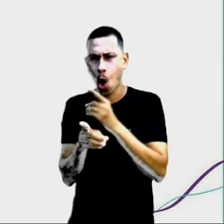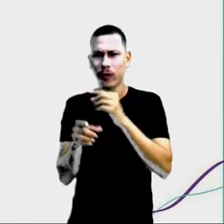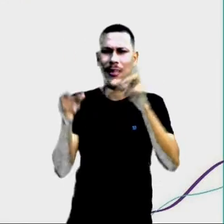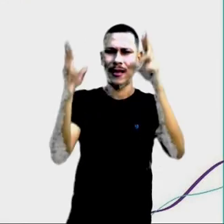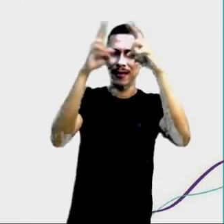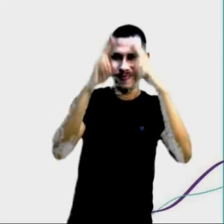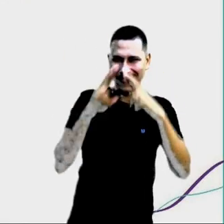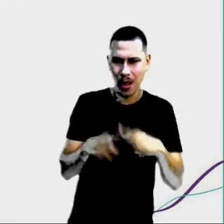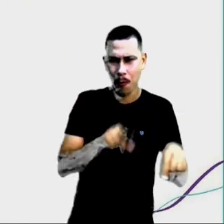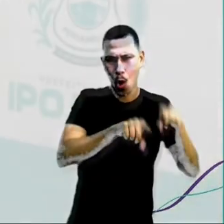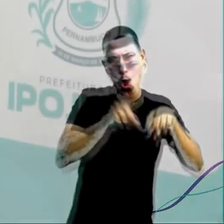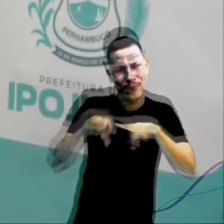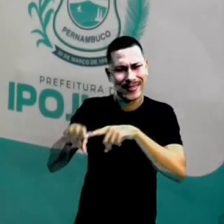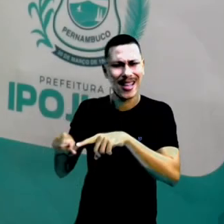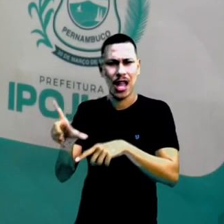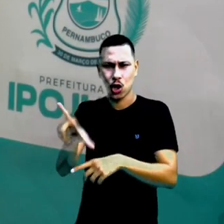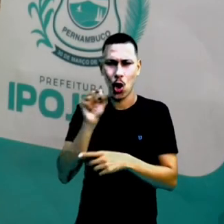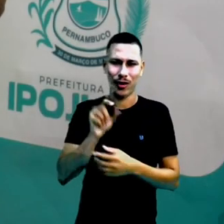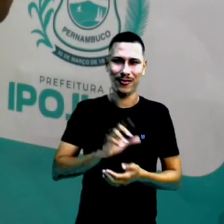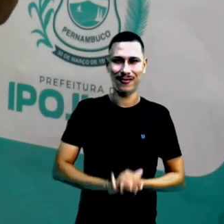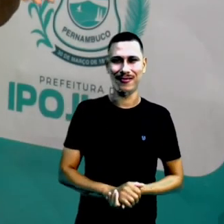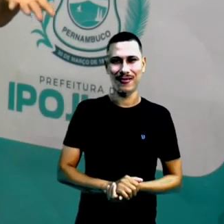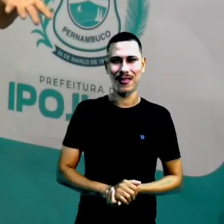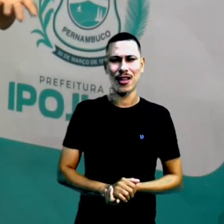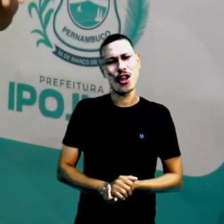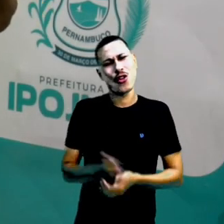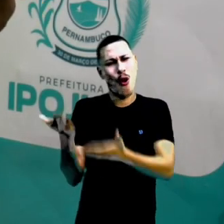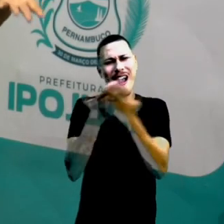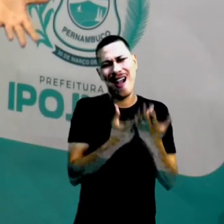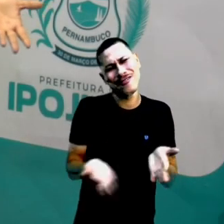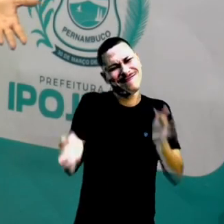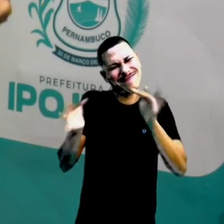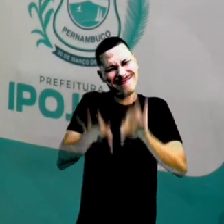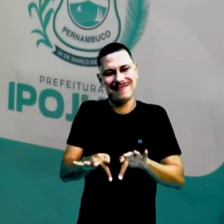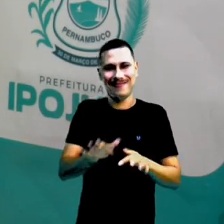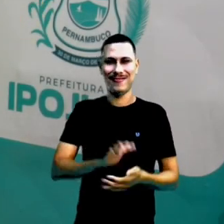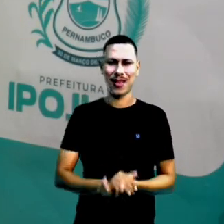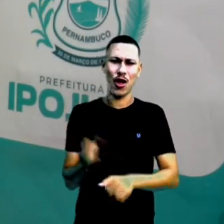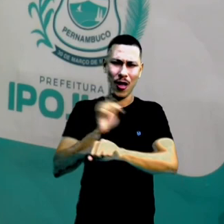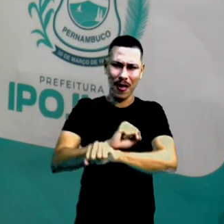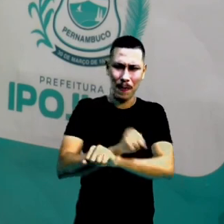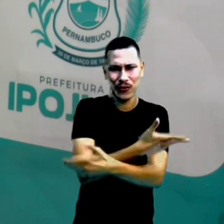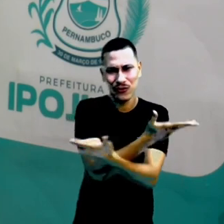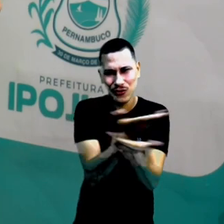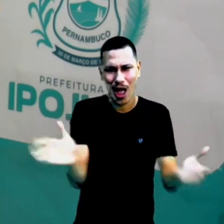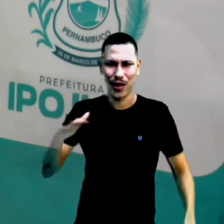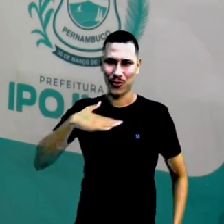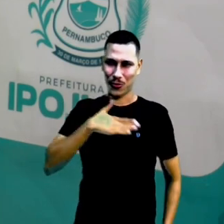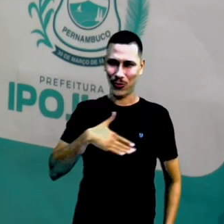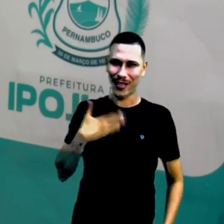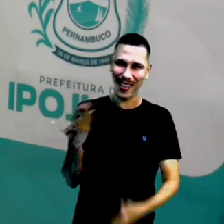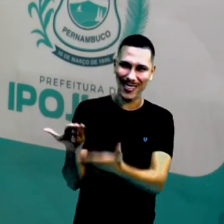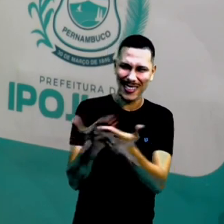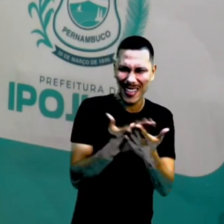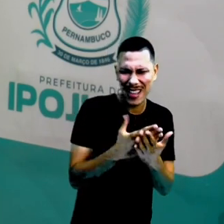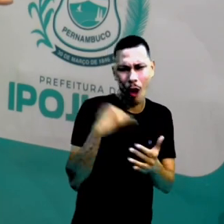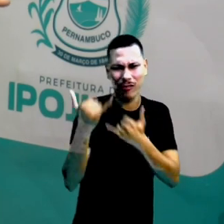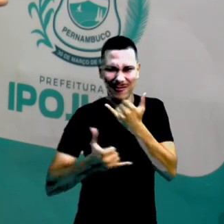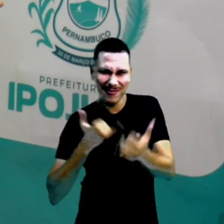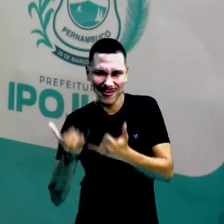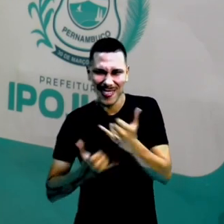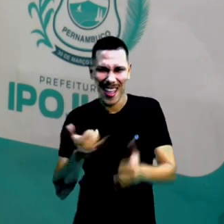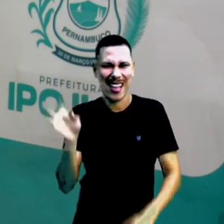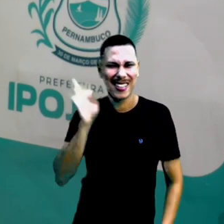objetos escolhidos. Tá certo, criança? Nossa aula chegou ao final. Espero que vocês tenham gostado, tenham se